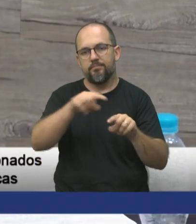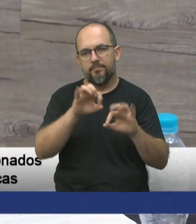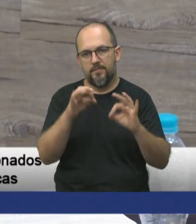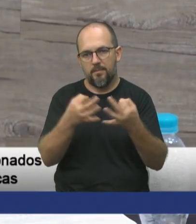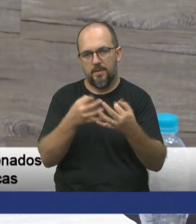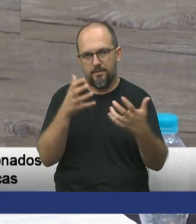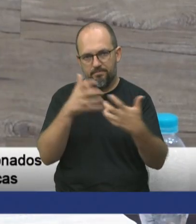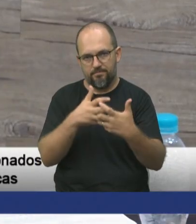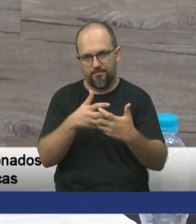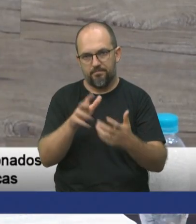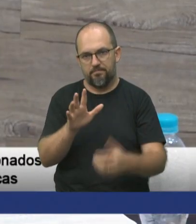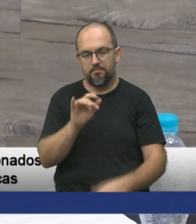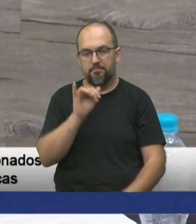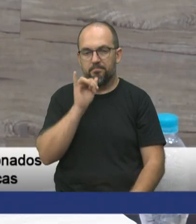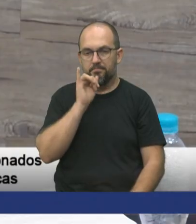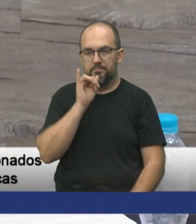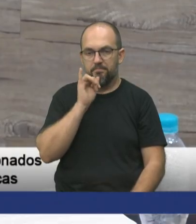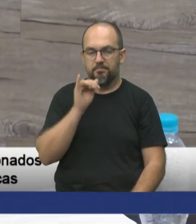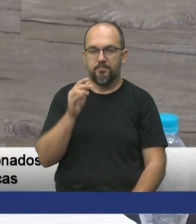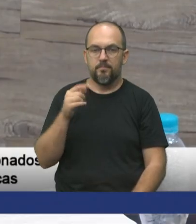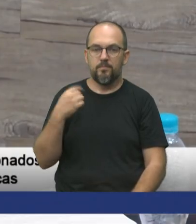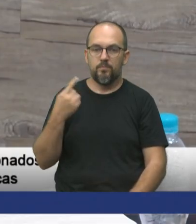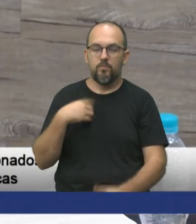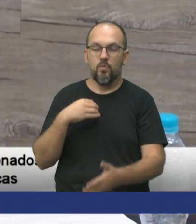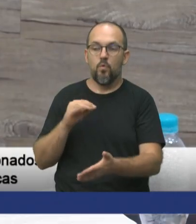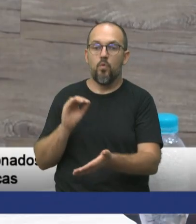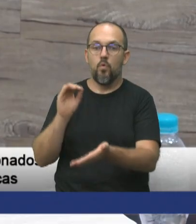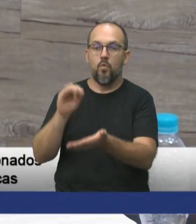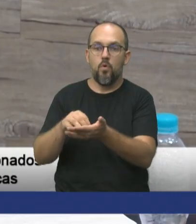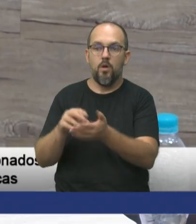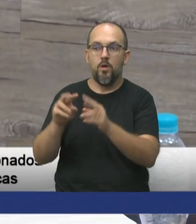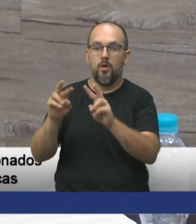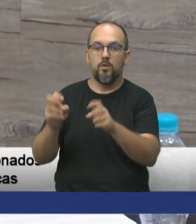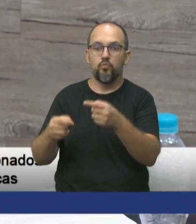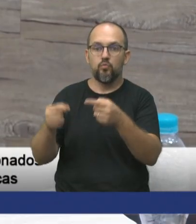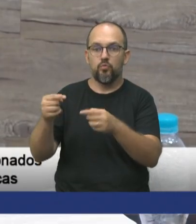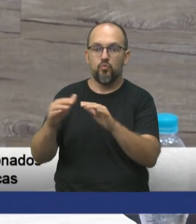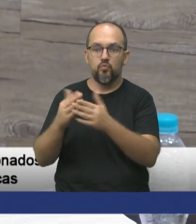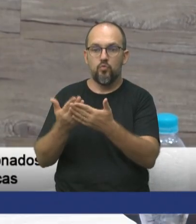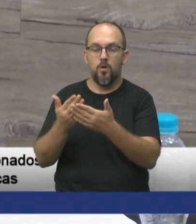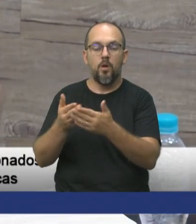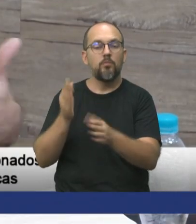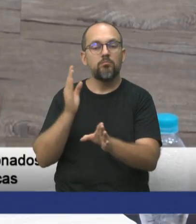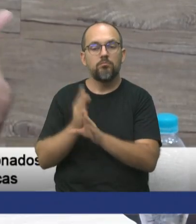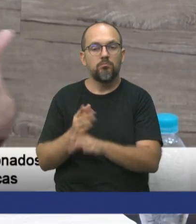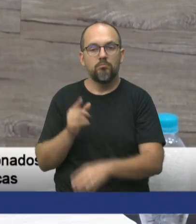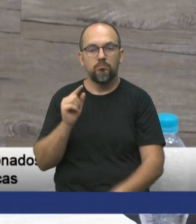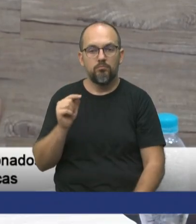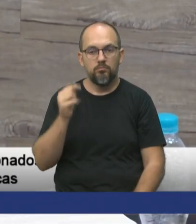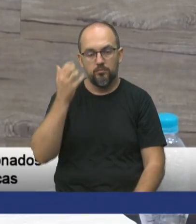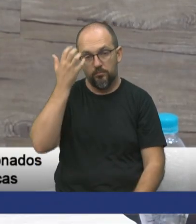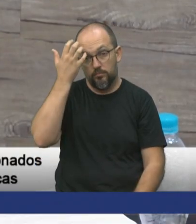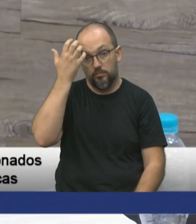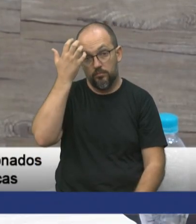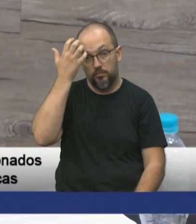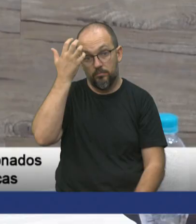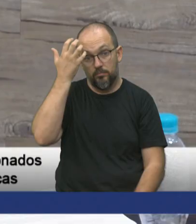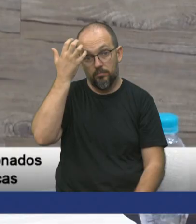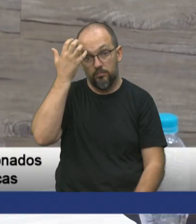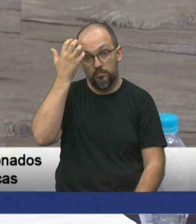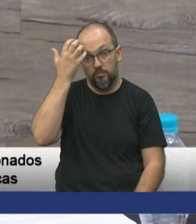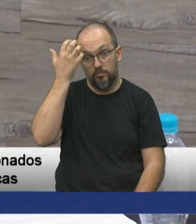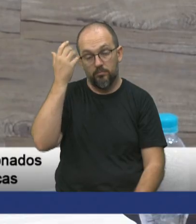nesse caso, quando a gente coloca nessa discussão para as escolas, o que eu identifico? Que há